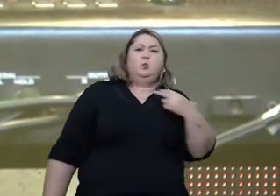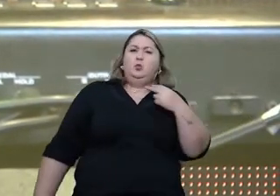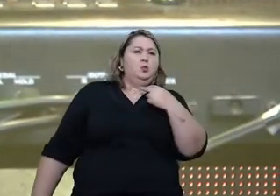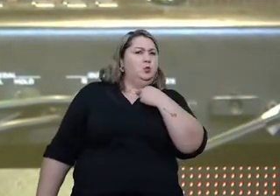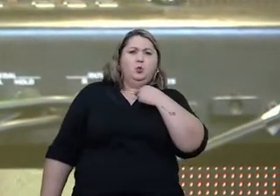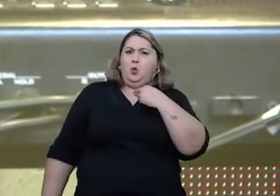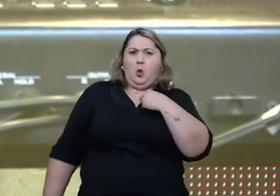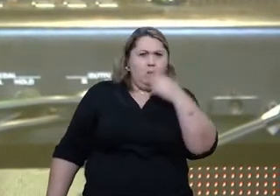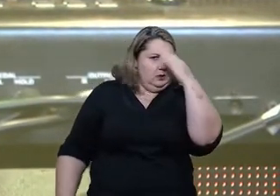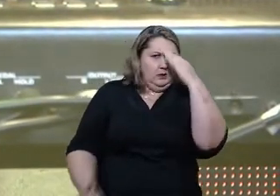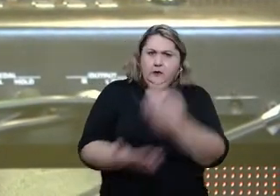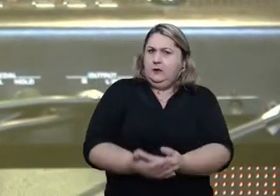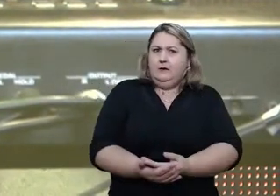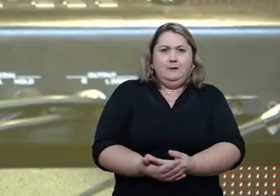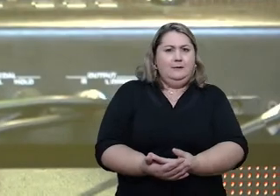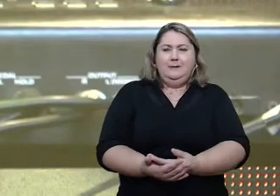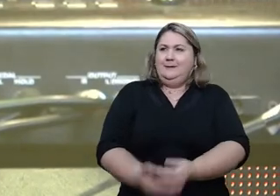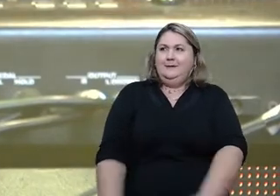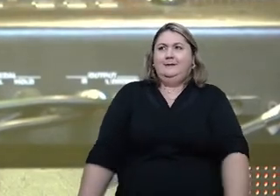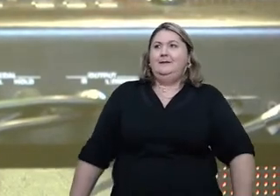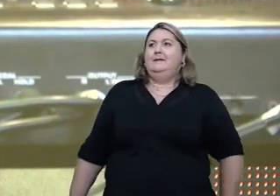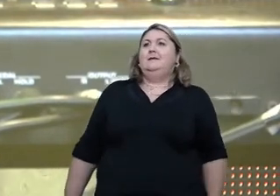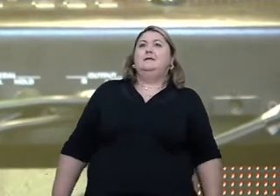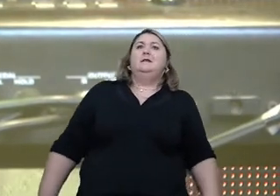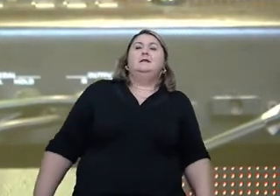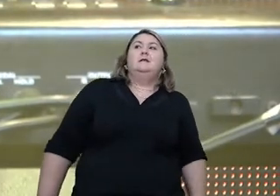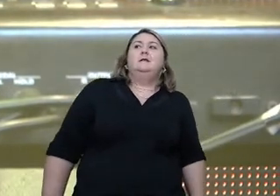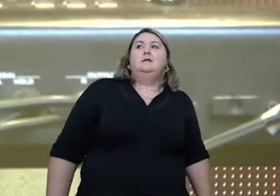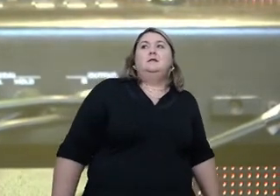Eu não pude acreditar.